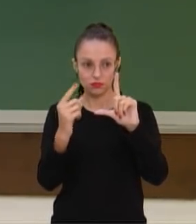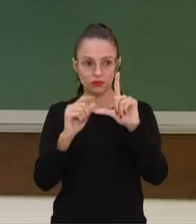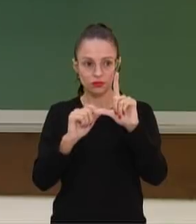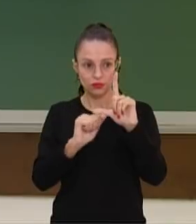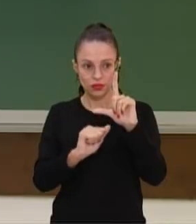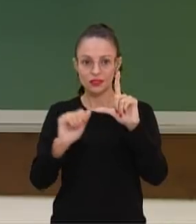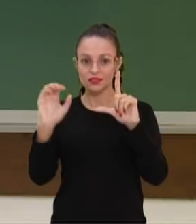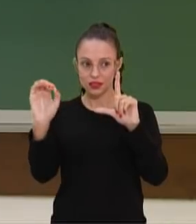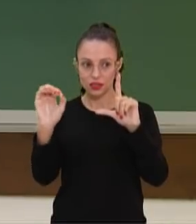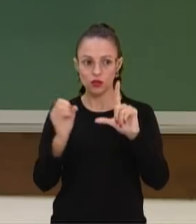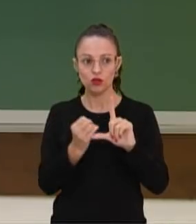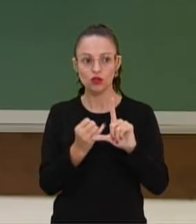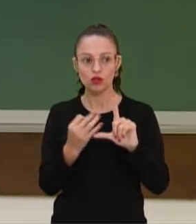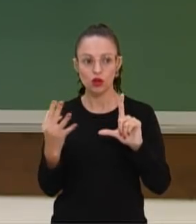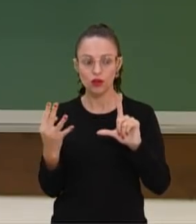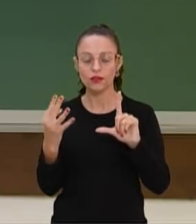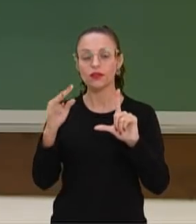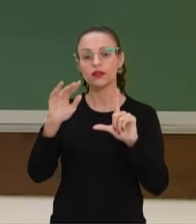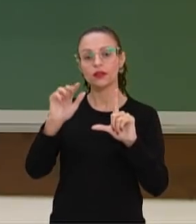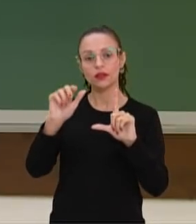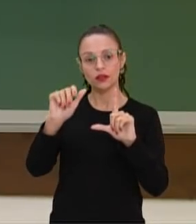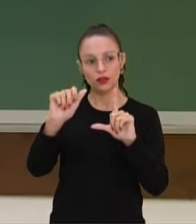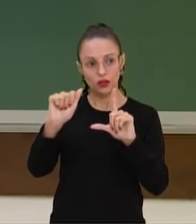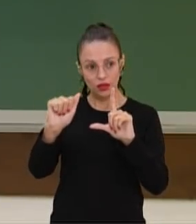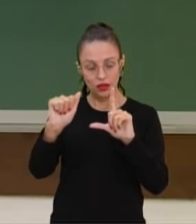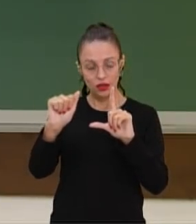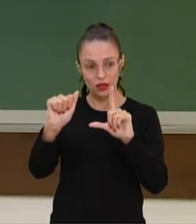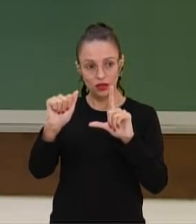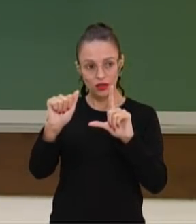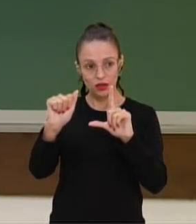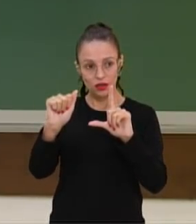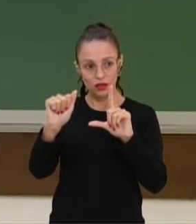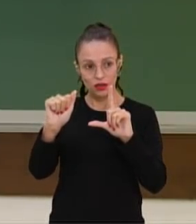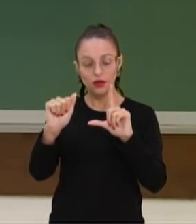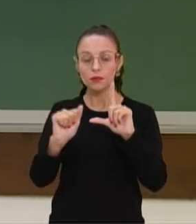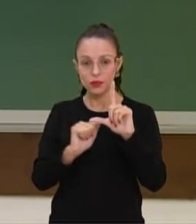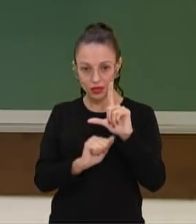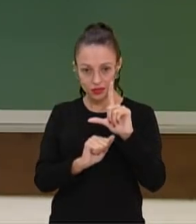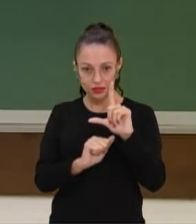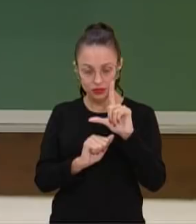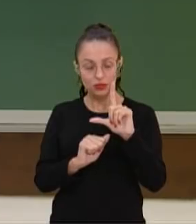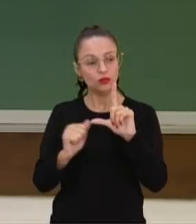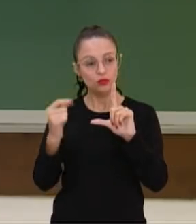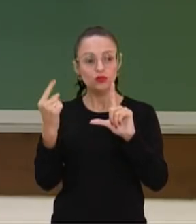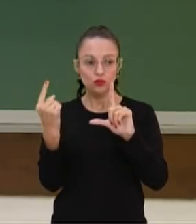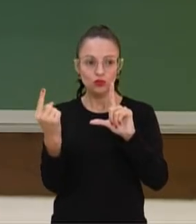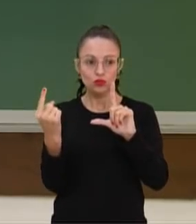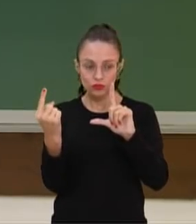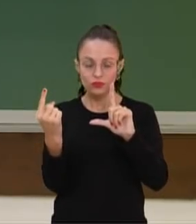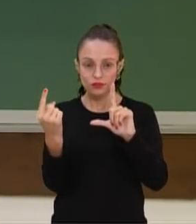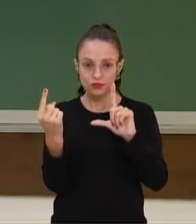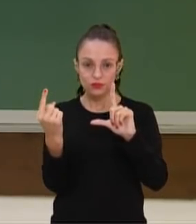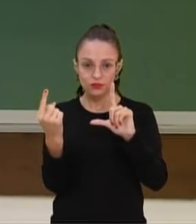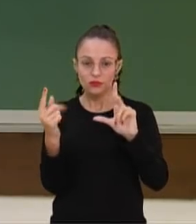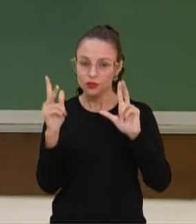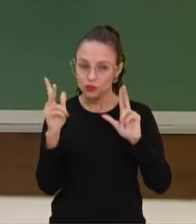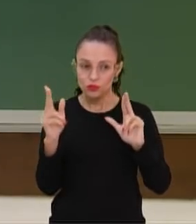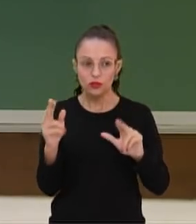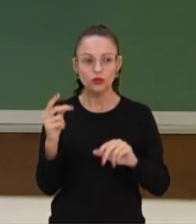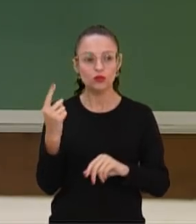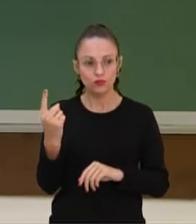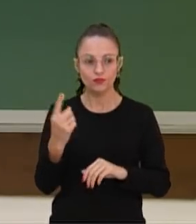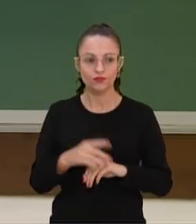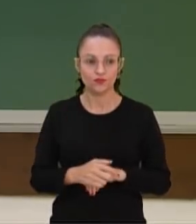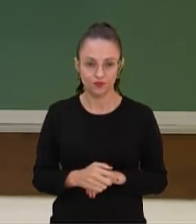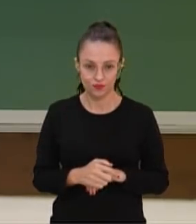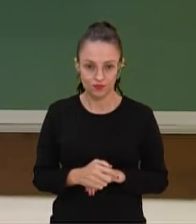0. E log de um valor que tem a mesma base, ou seja, logaritmando a base iguais, a resposta é